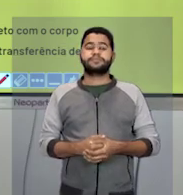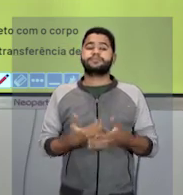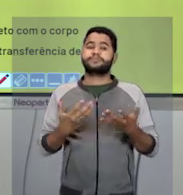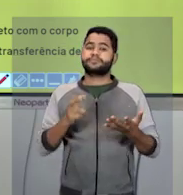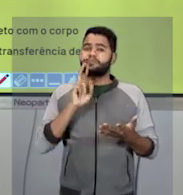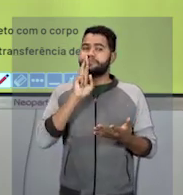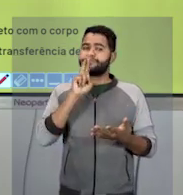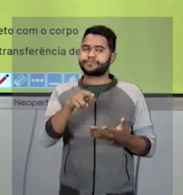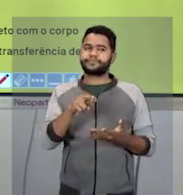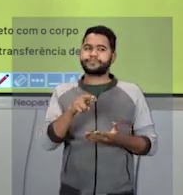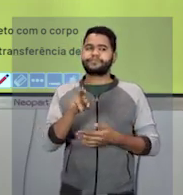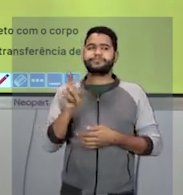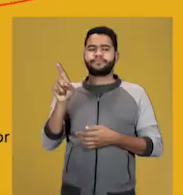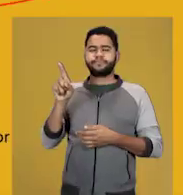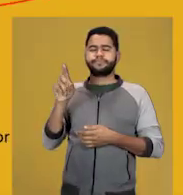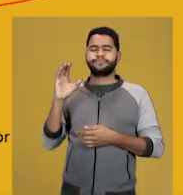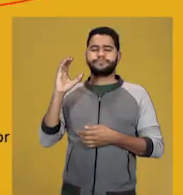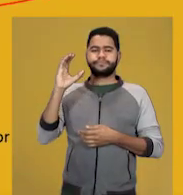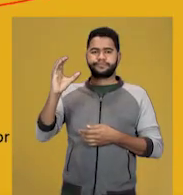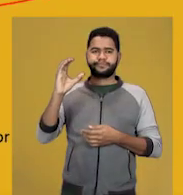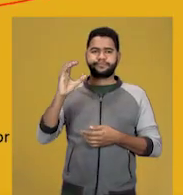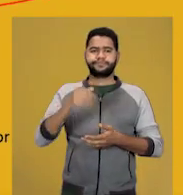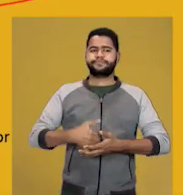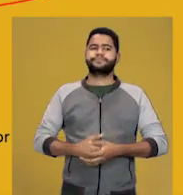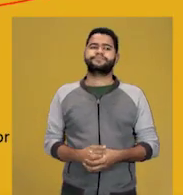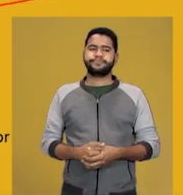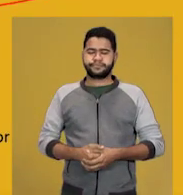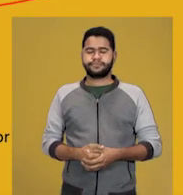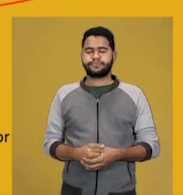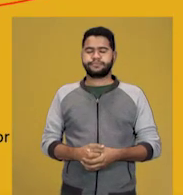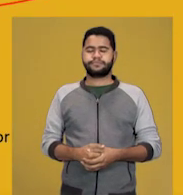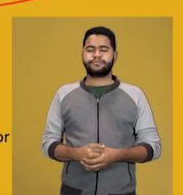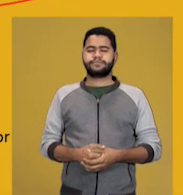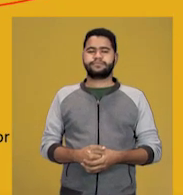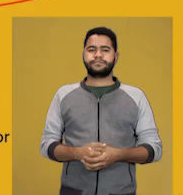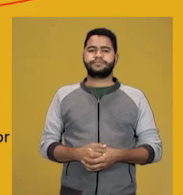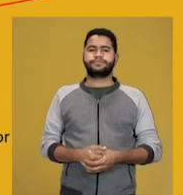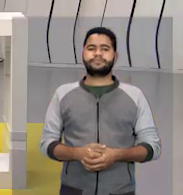a nossa resposta é a diminuição da taxa de transferência.